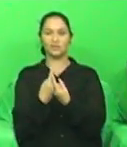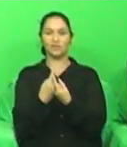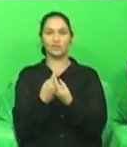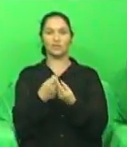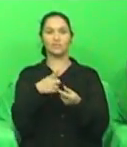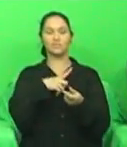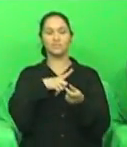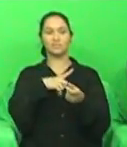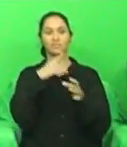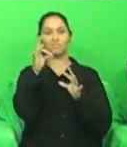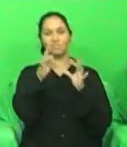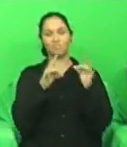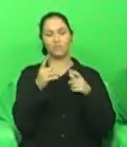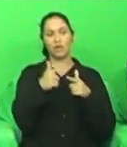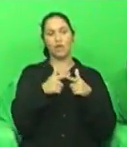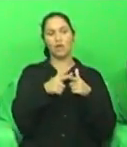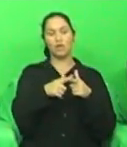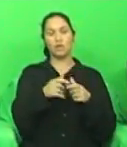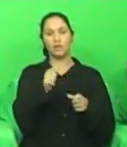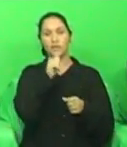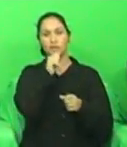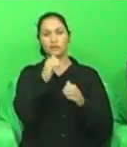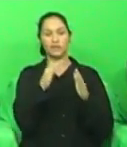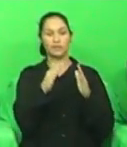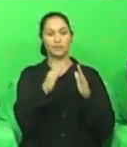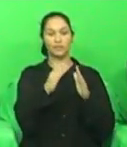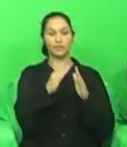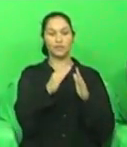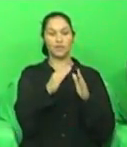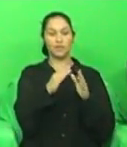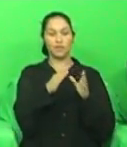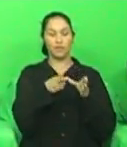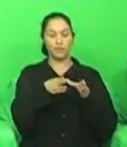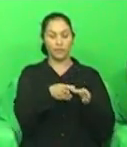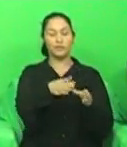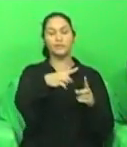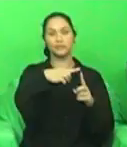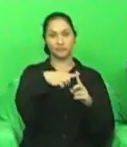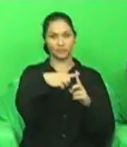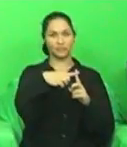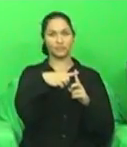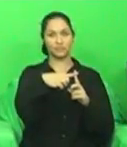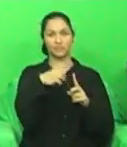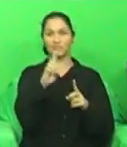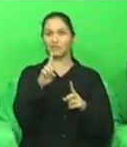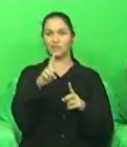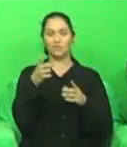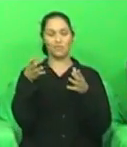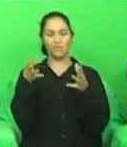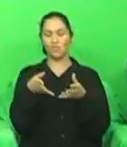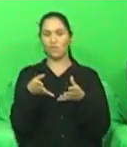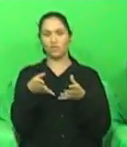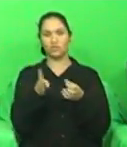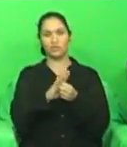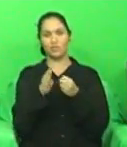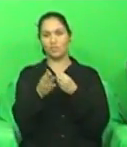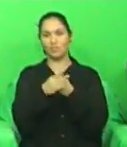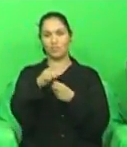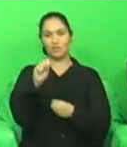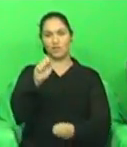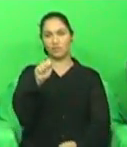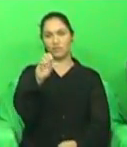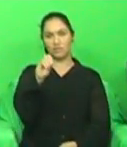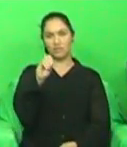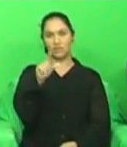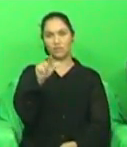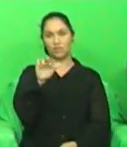correções de acordo com a cultura da cidade é o atual perímetro do bairro pinheirinho e foi fixado por um decreto decreto